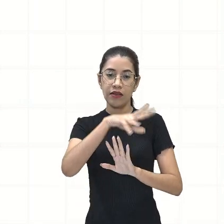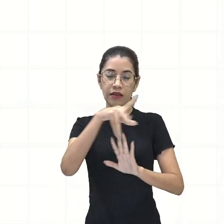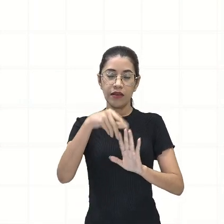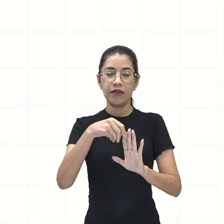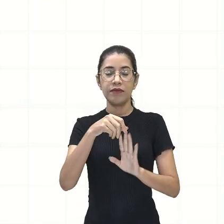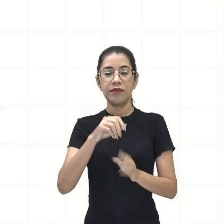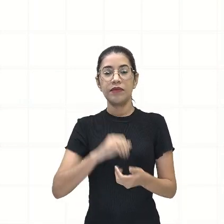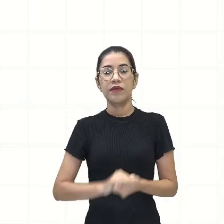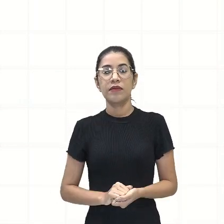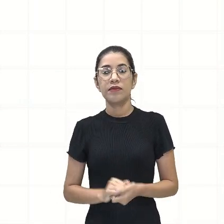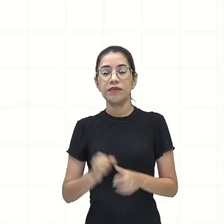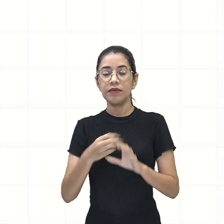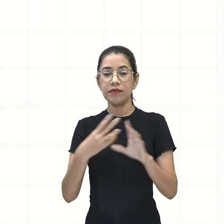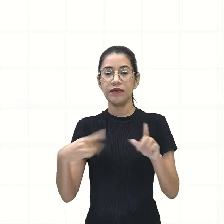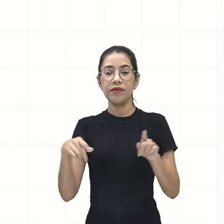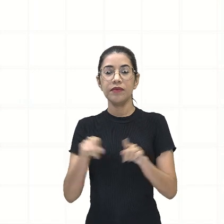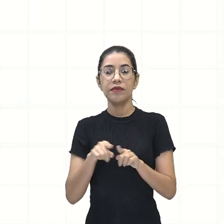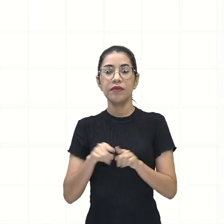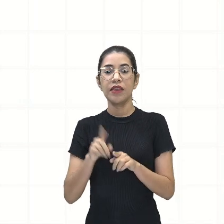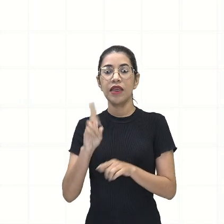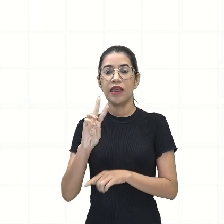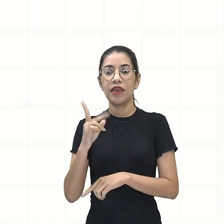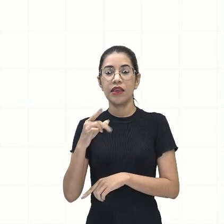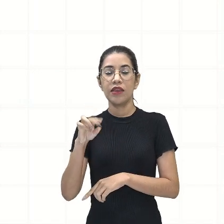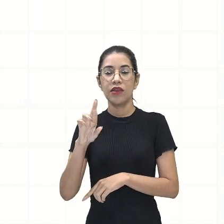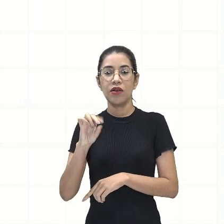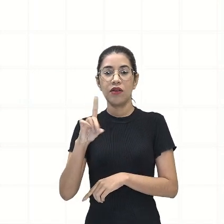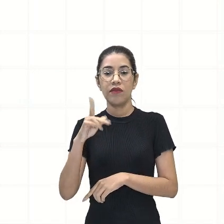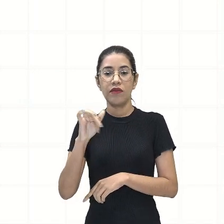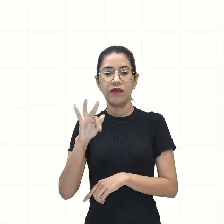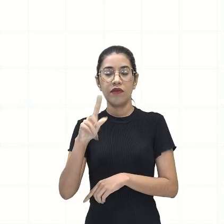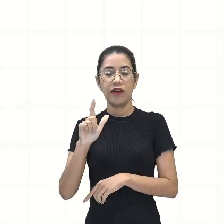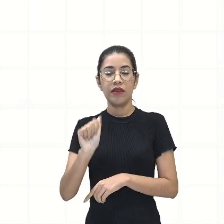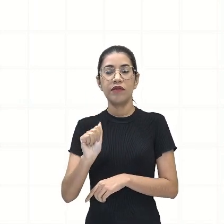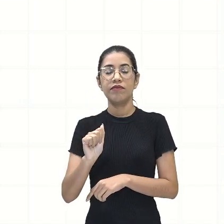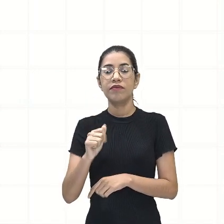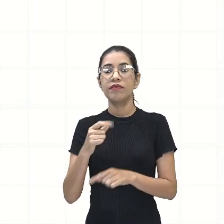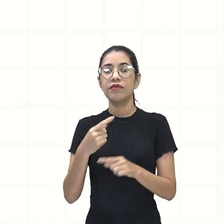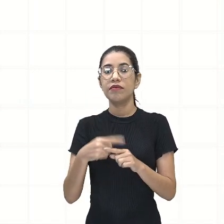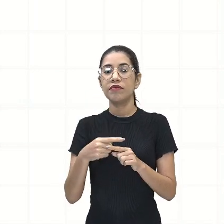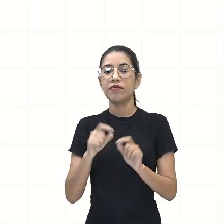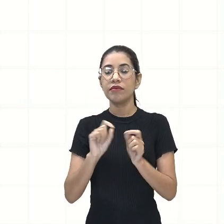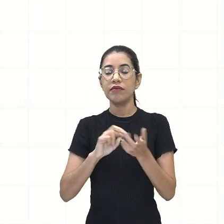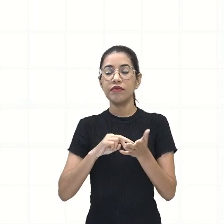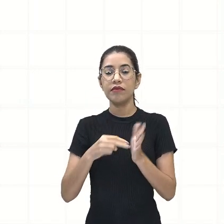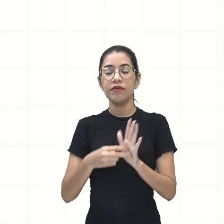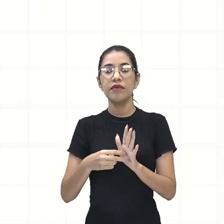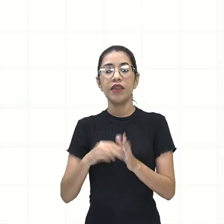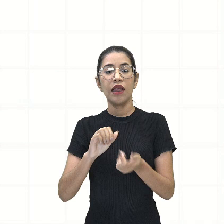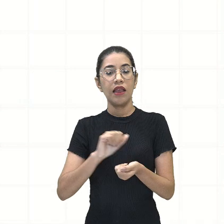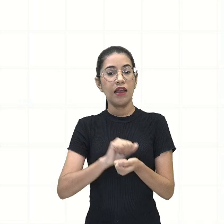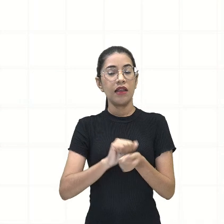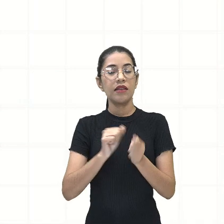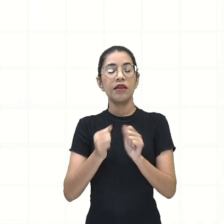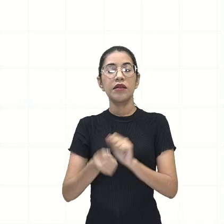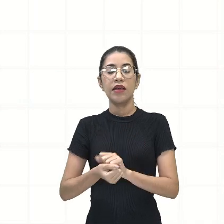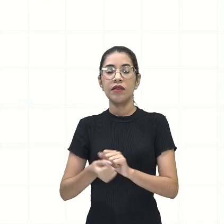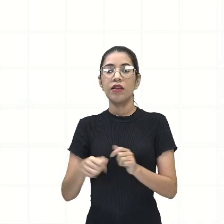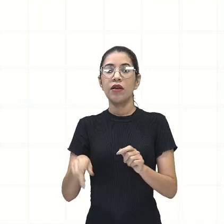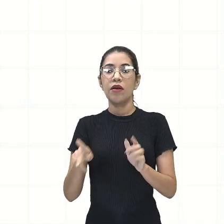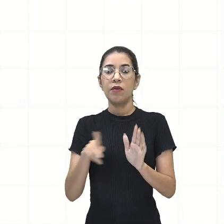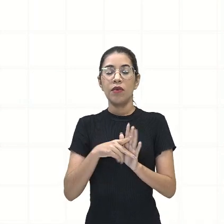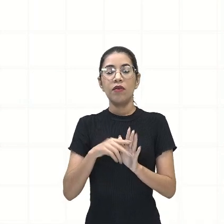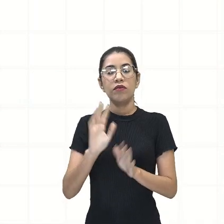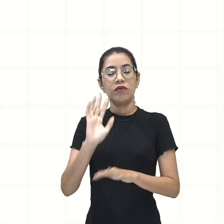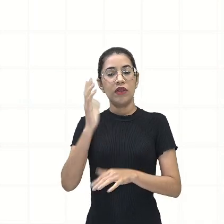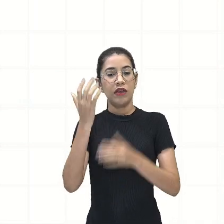amazônica, e ela tem a característica de ser hidrófila, porque essa vegetação ela está adaptada ao tipo de clima,